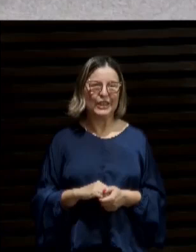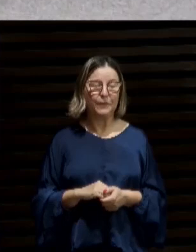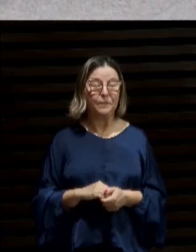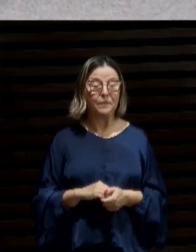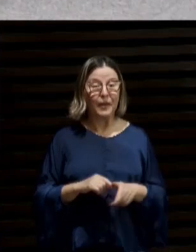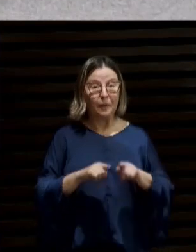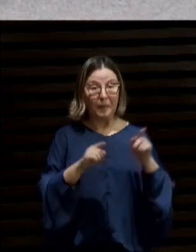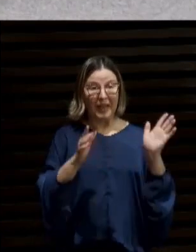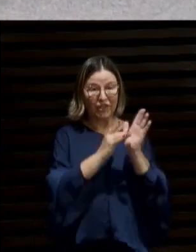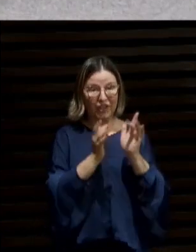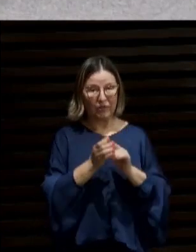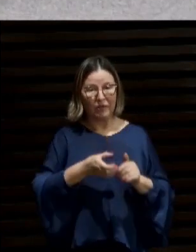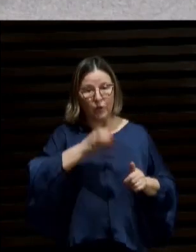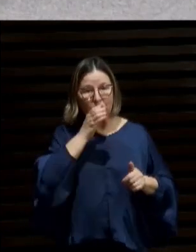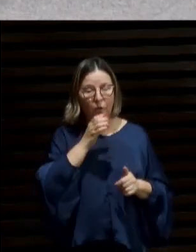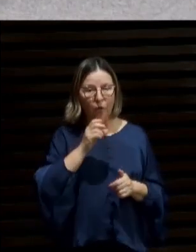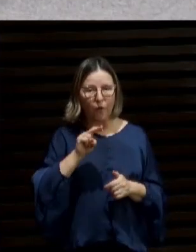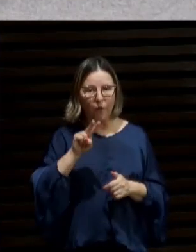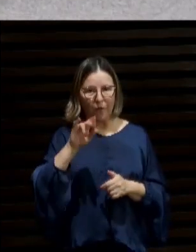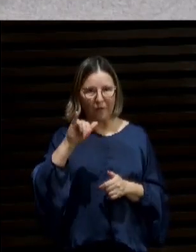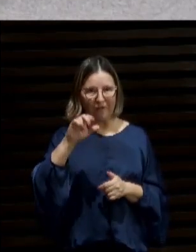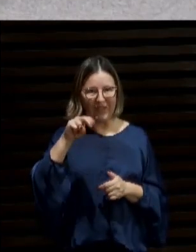Jesus tomou vinagre.